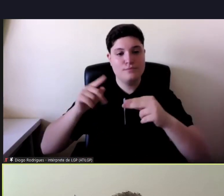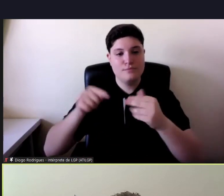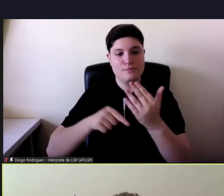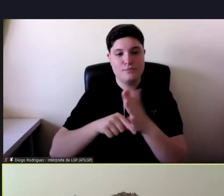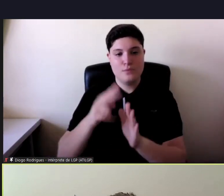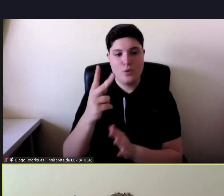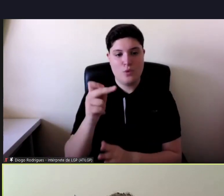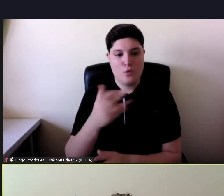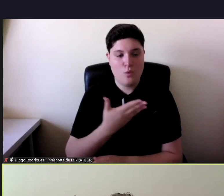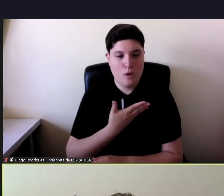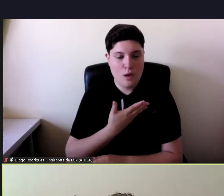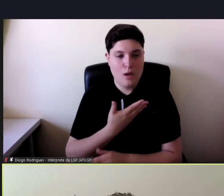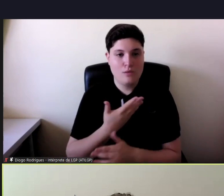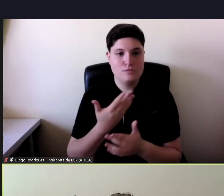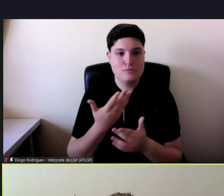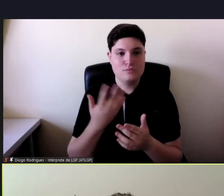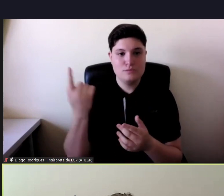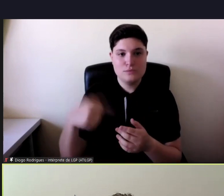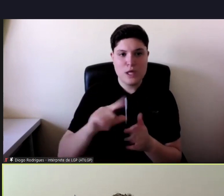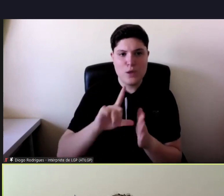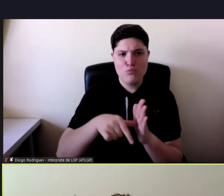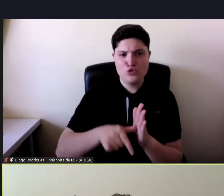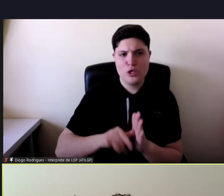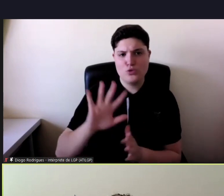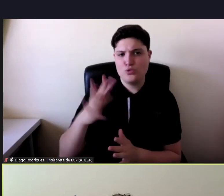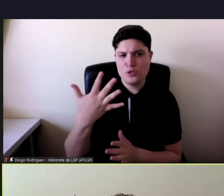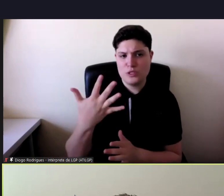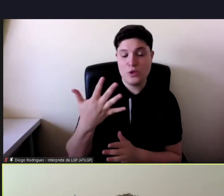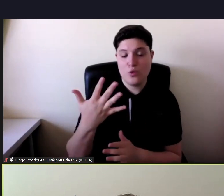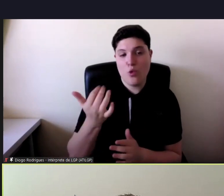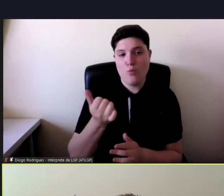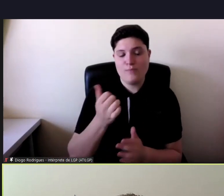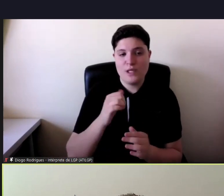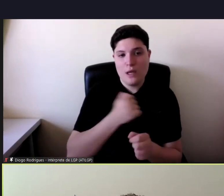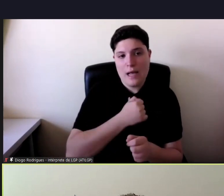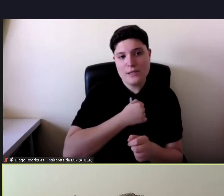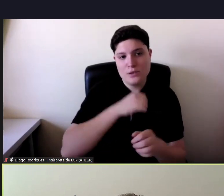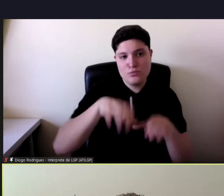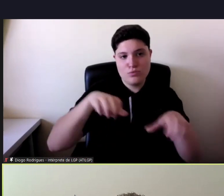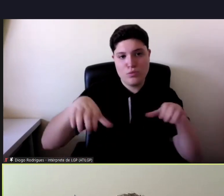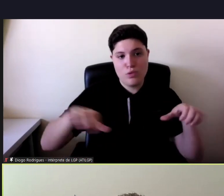11.700 por várias razões, e que sem isso não havia agricultura, não havia